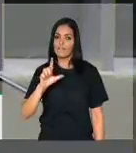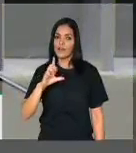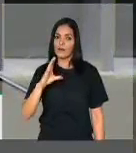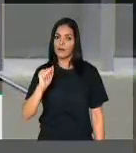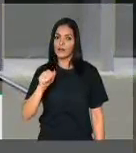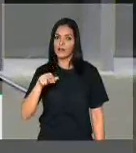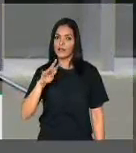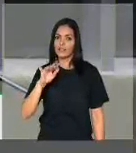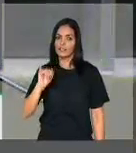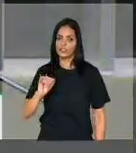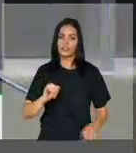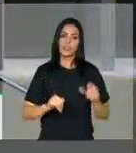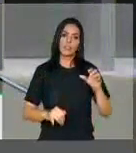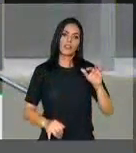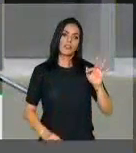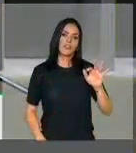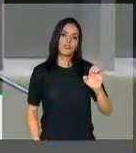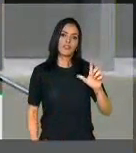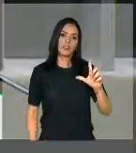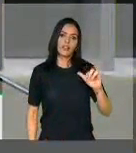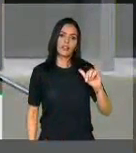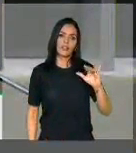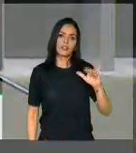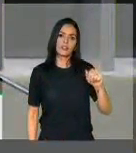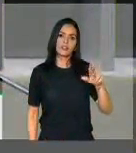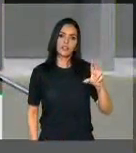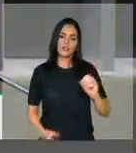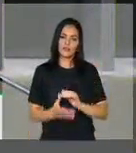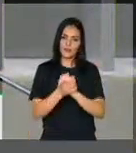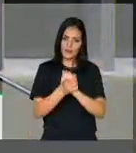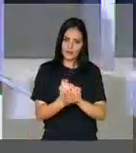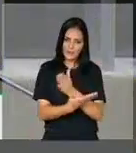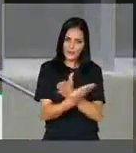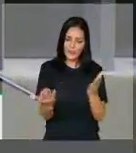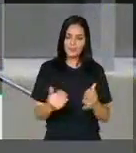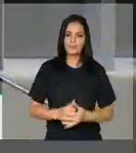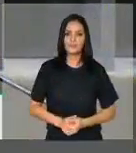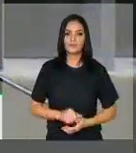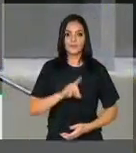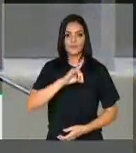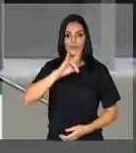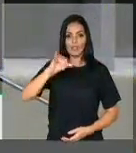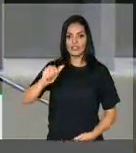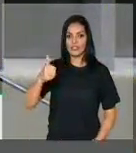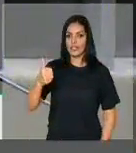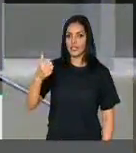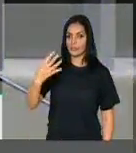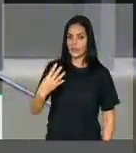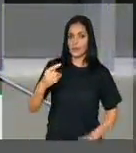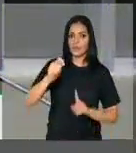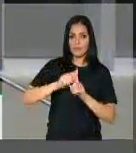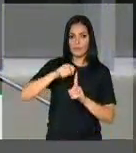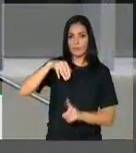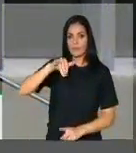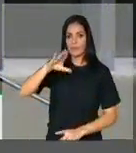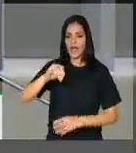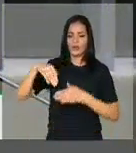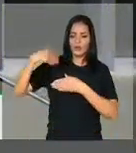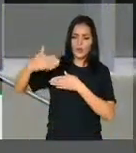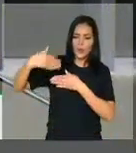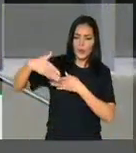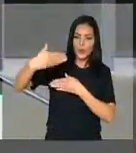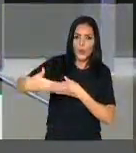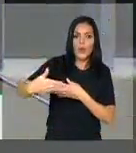Marco Feliciano, recebam os meus cumprimentos. No dia 14 de maio de cada ano, os filhos